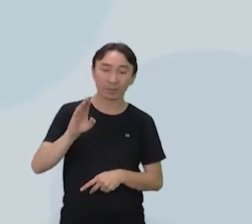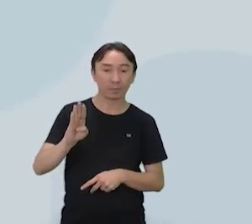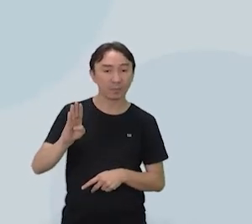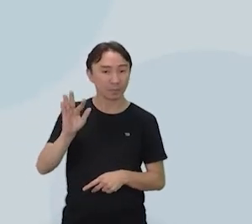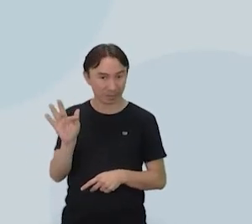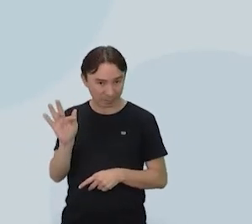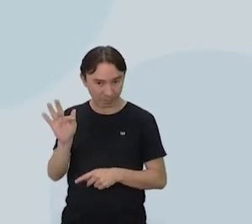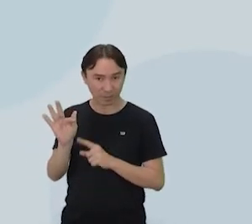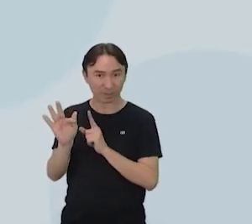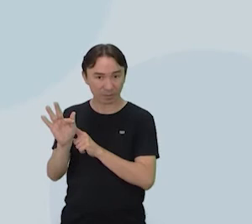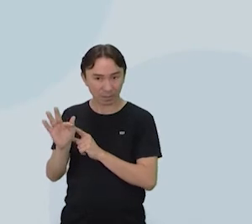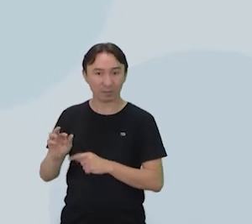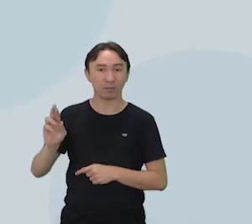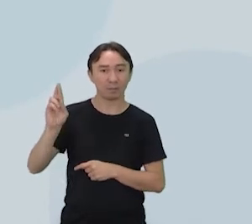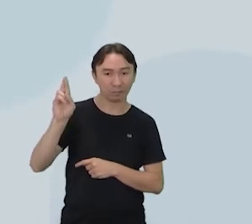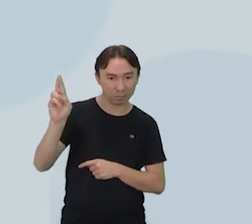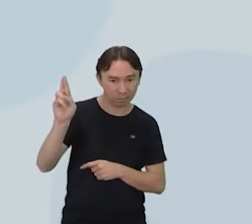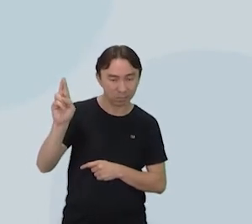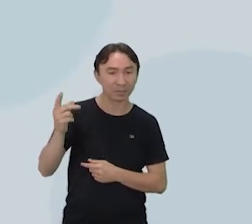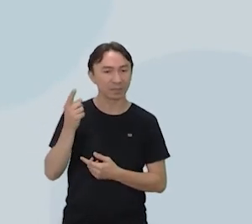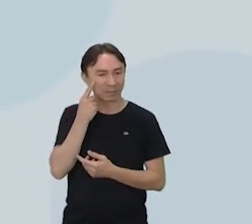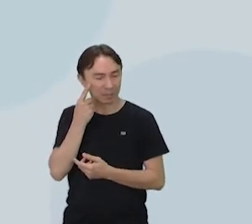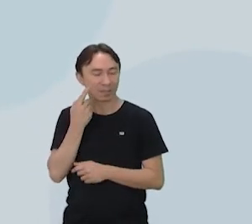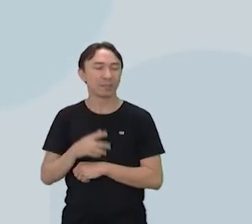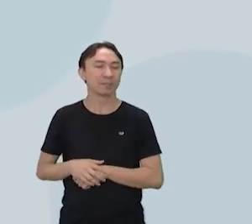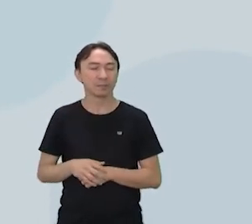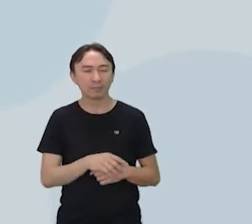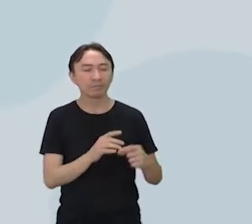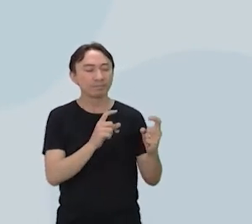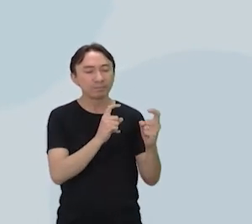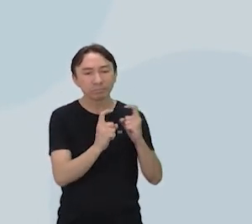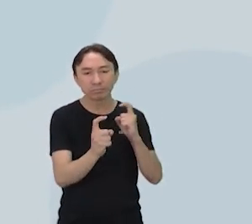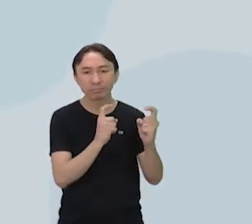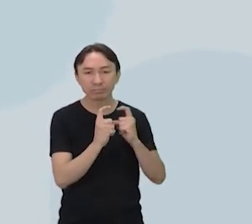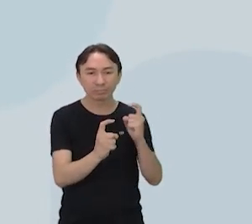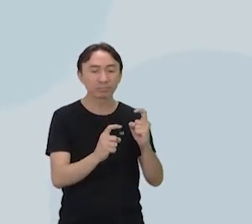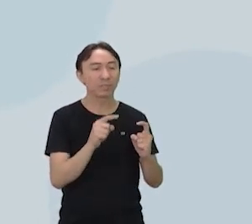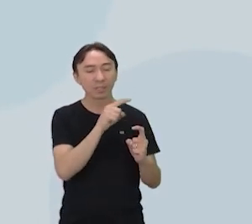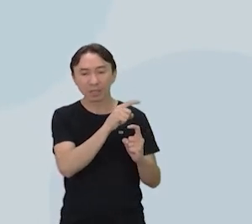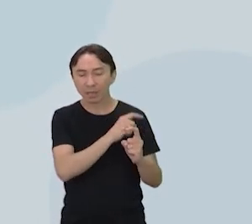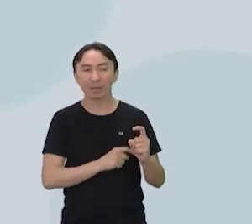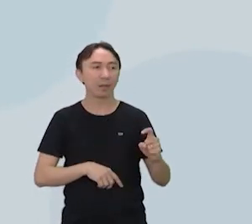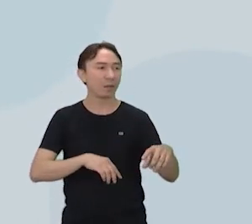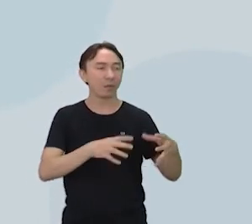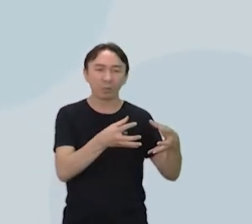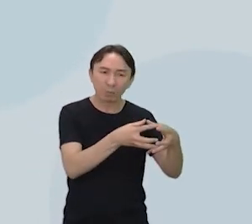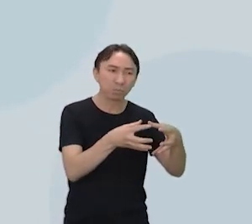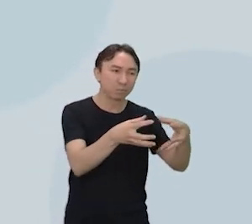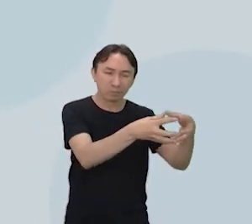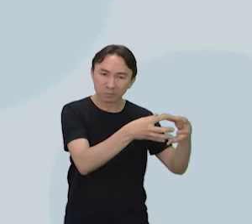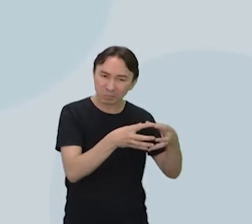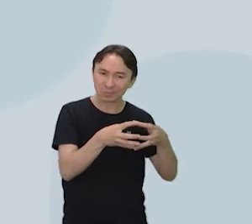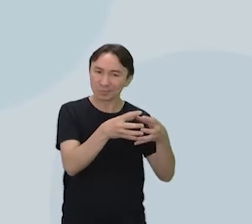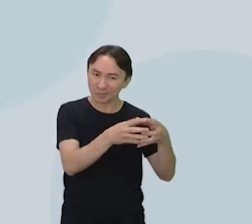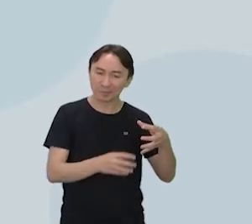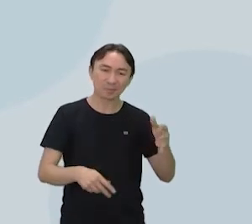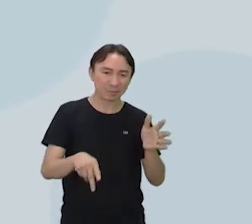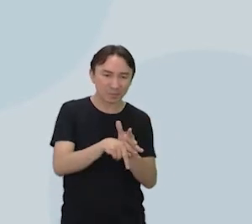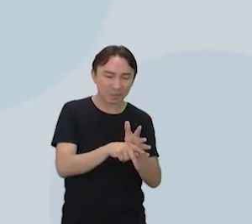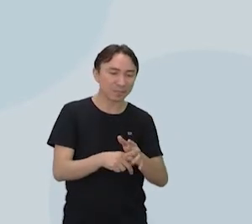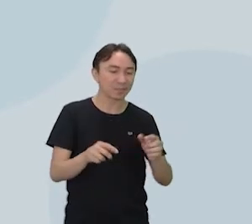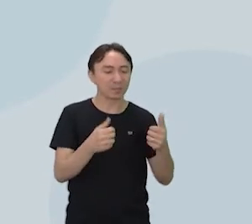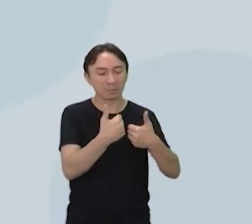Futebol, CBF, Rodrigo Caboclo, se reuniu com jogadores e técnicos de diferentes times de